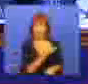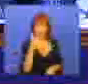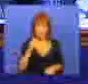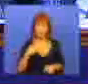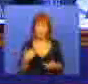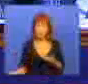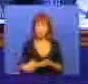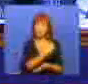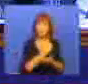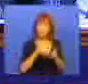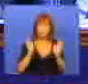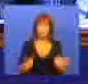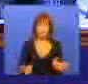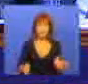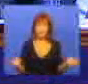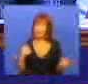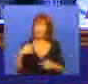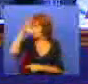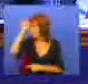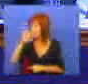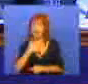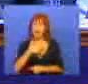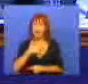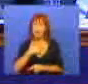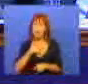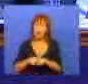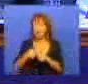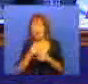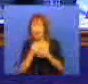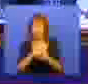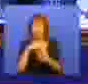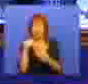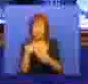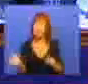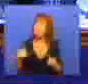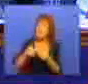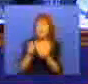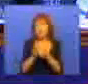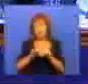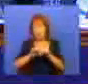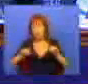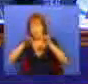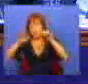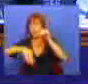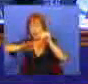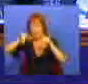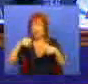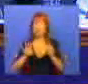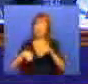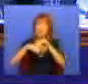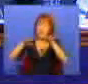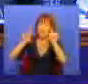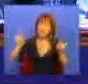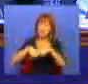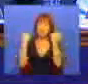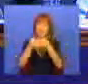2006 apurada, o Governo não quer só apoiar os jovens, mas todos os escalões etários e condições